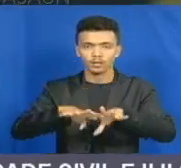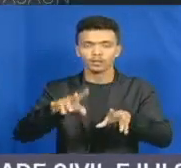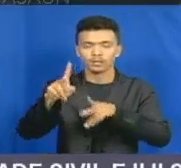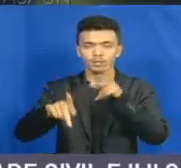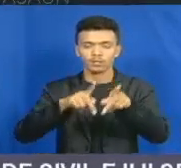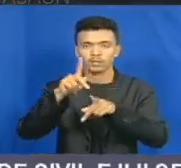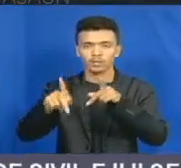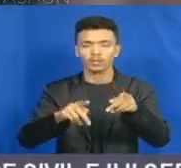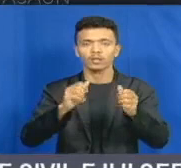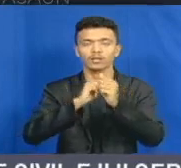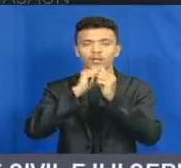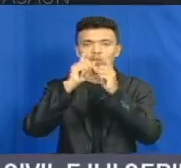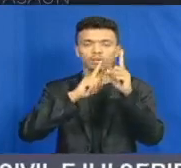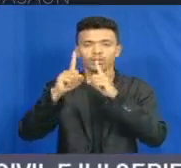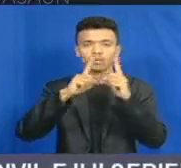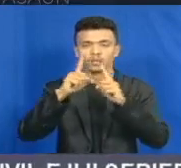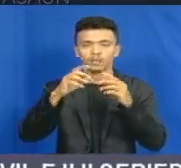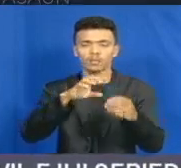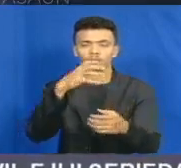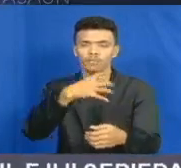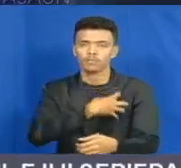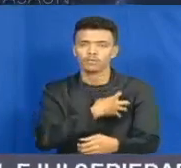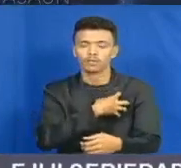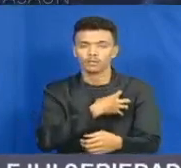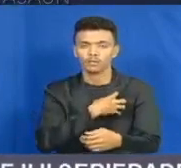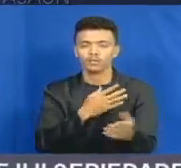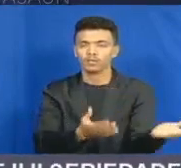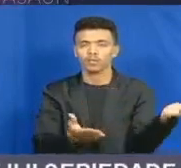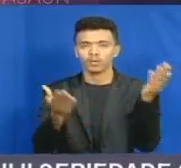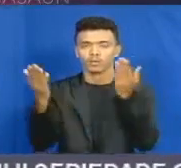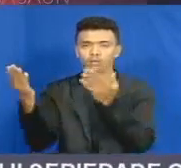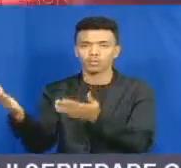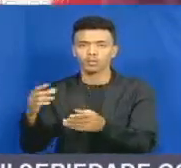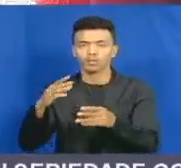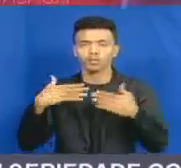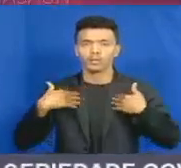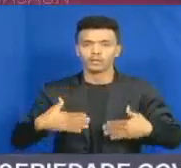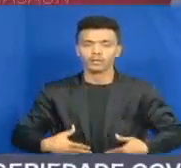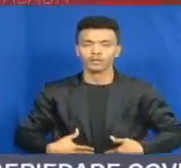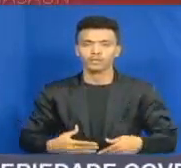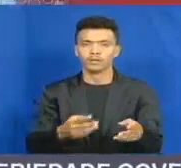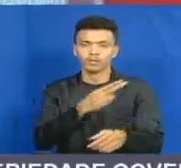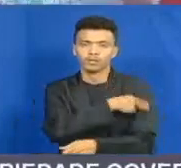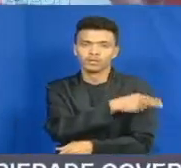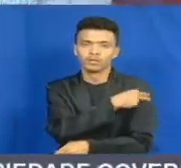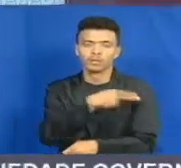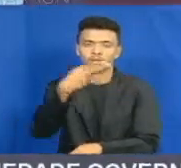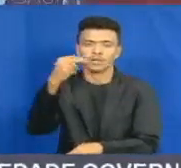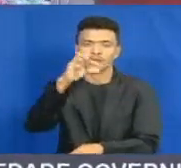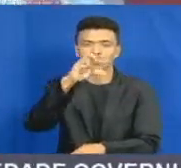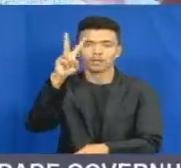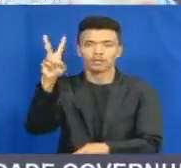Sira, informa pa autoridade competente, pode evacuar mate isim, ba Hospital Nacional Guido Valadares